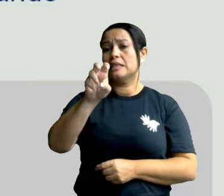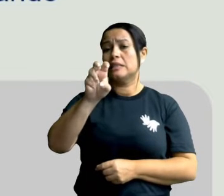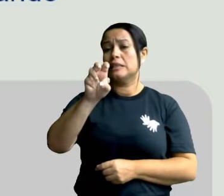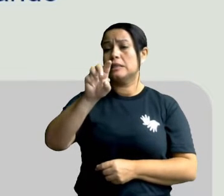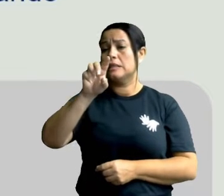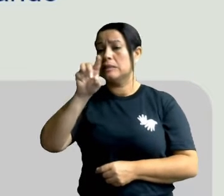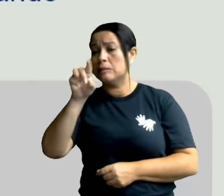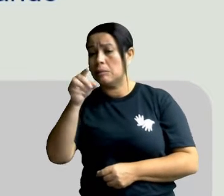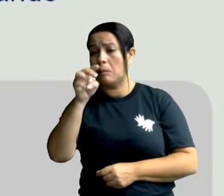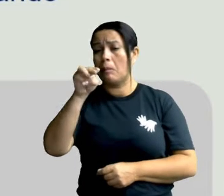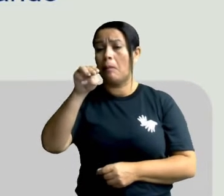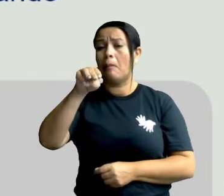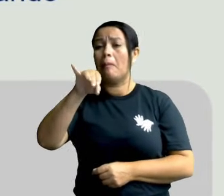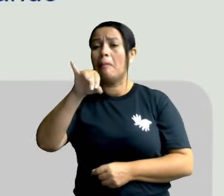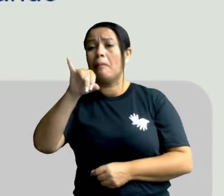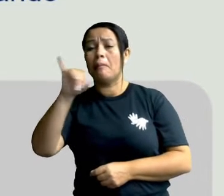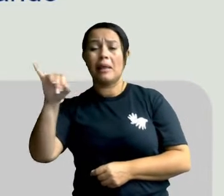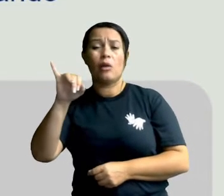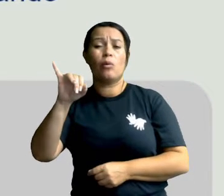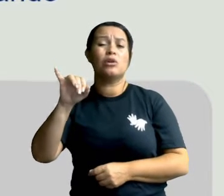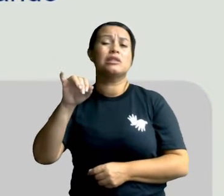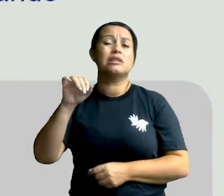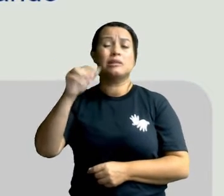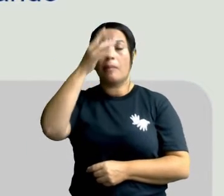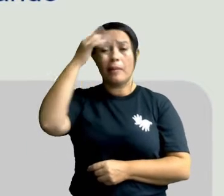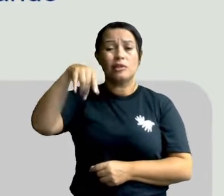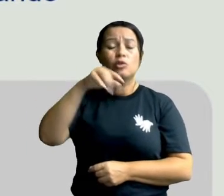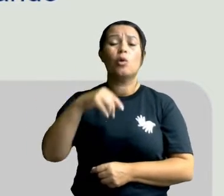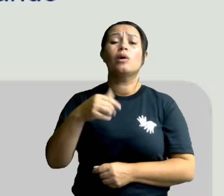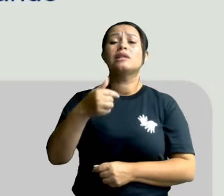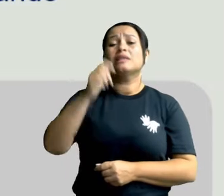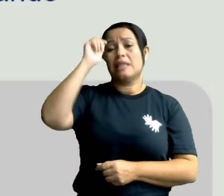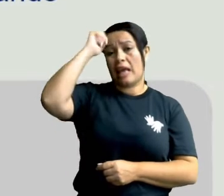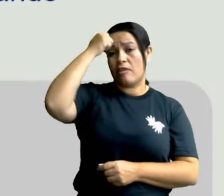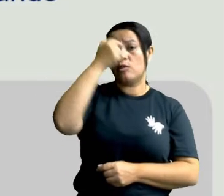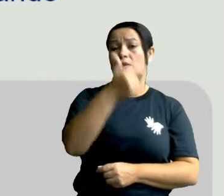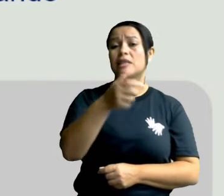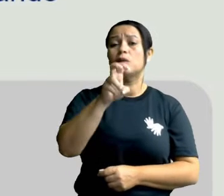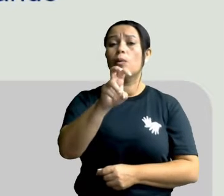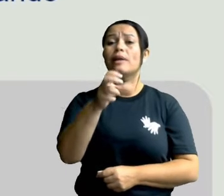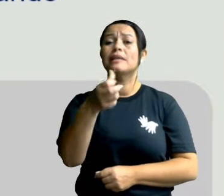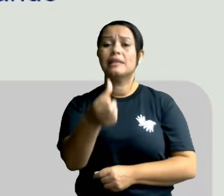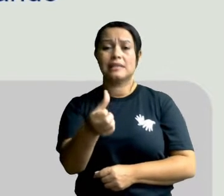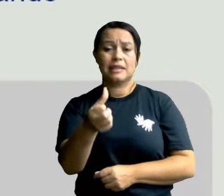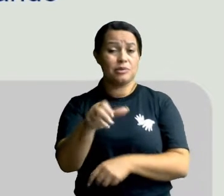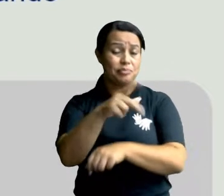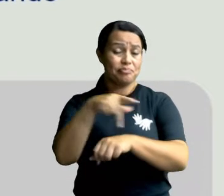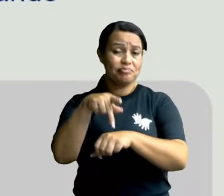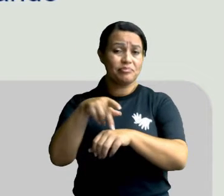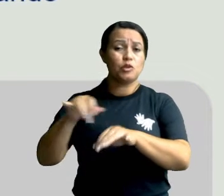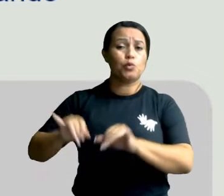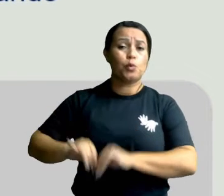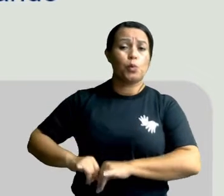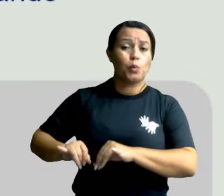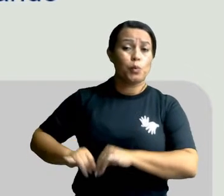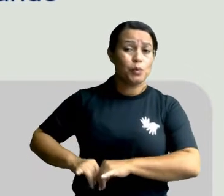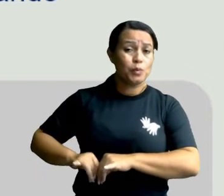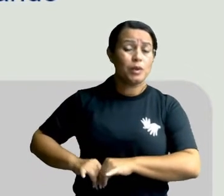515 milhões de habitantes, né, e a África com 256.